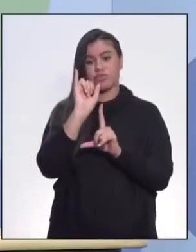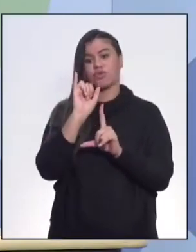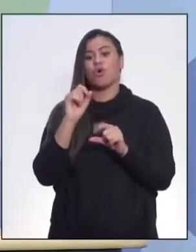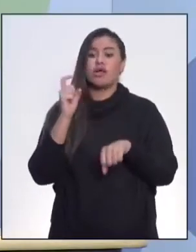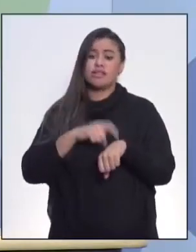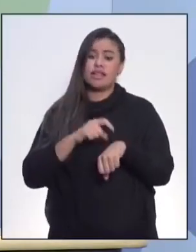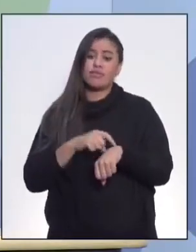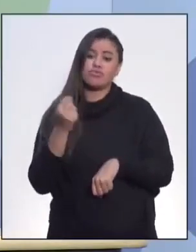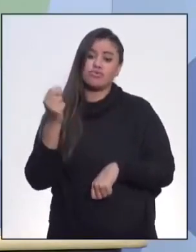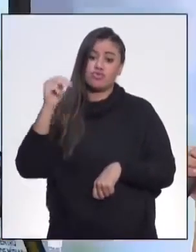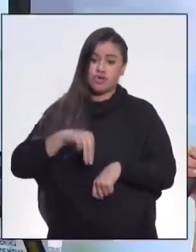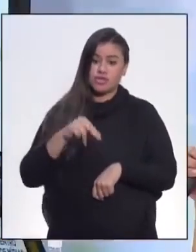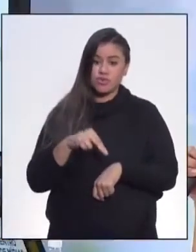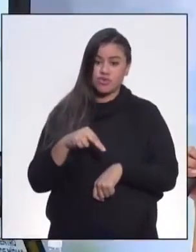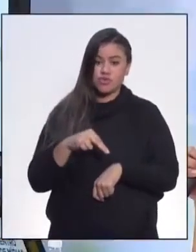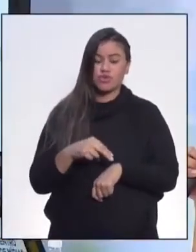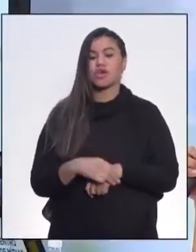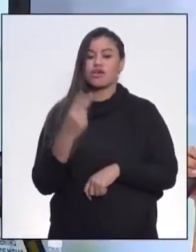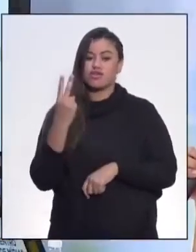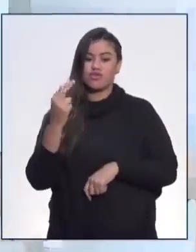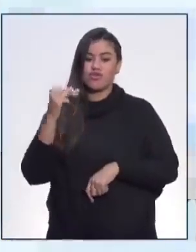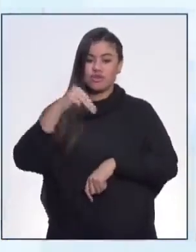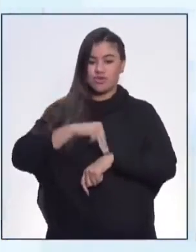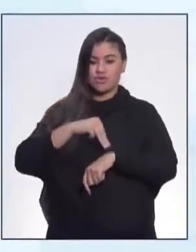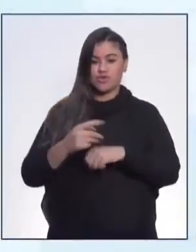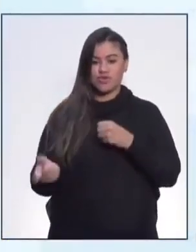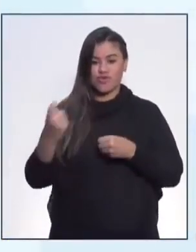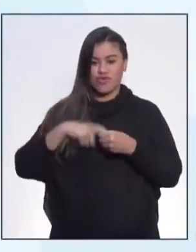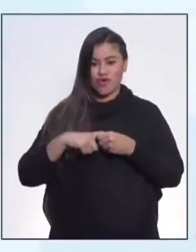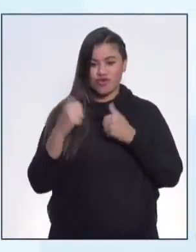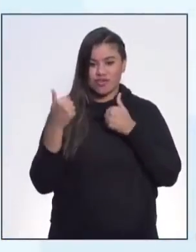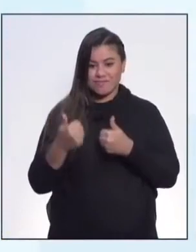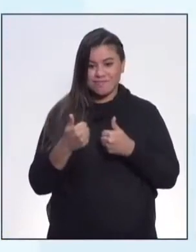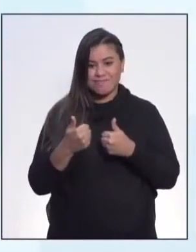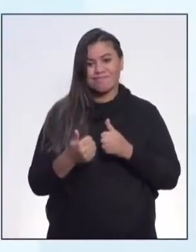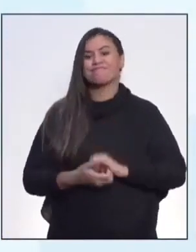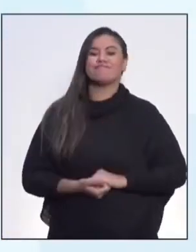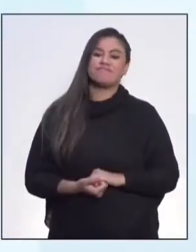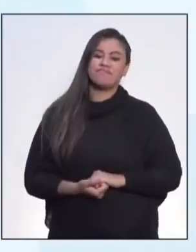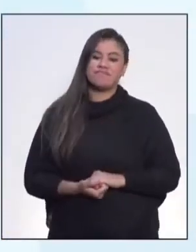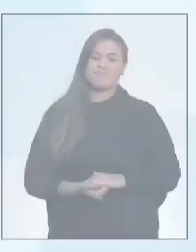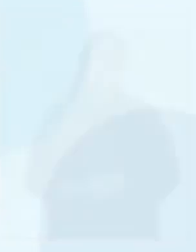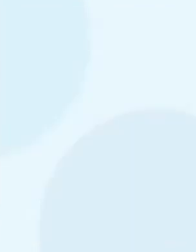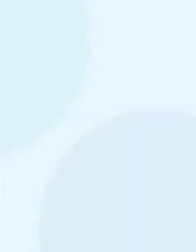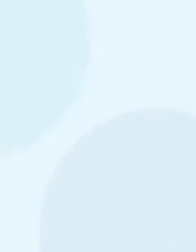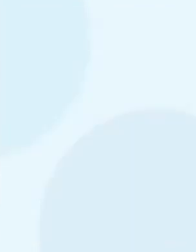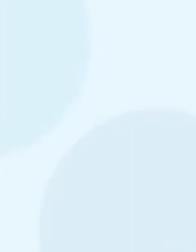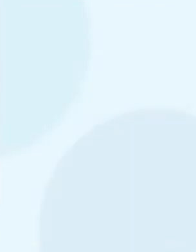2 minutos. Ok, então 2 minutinhos para vocês fazerem o esboço do gráfico. Boa sorte!